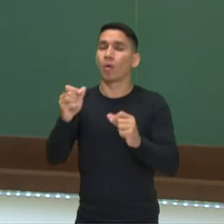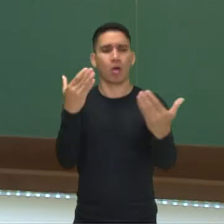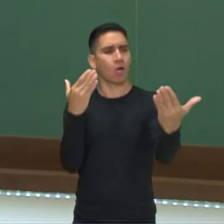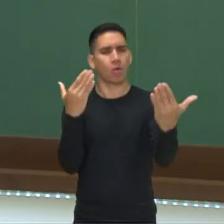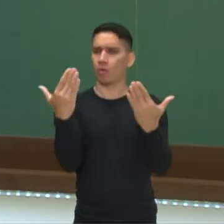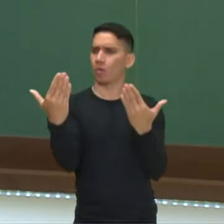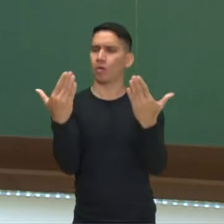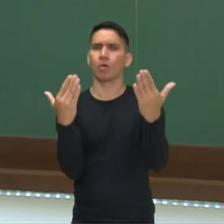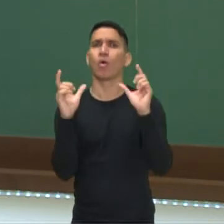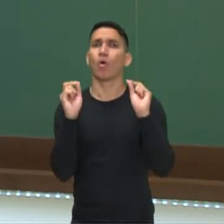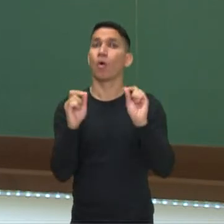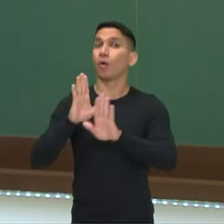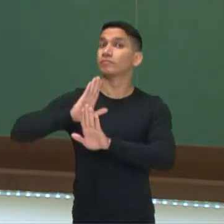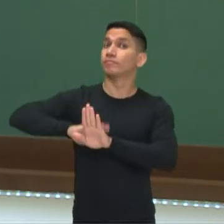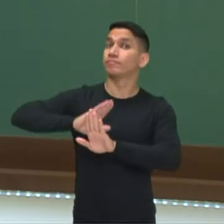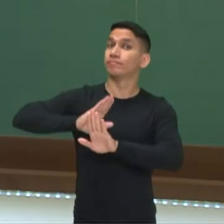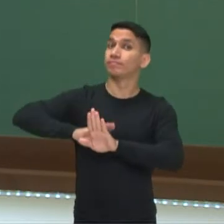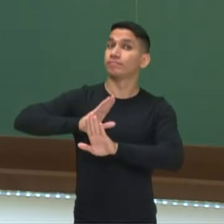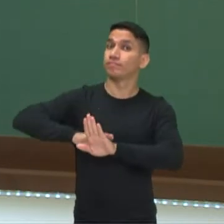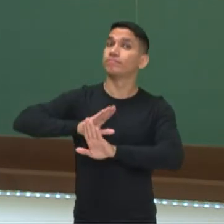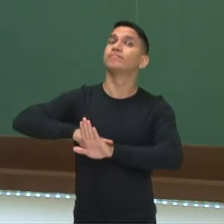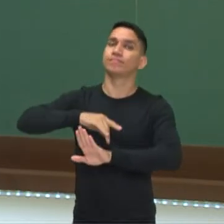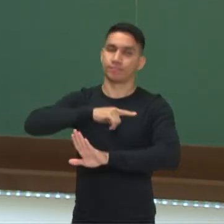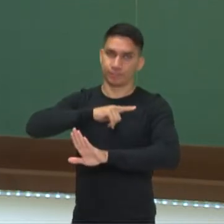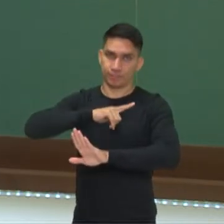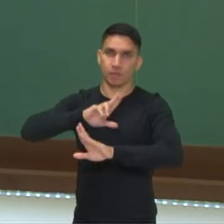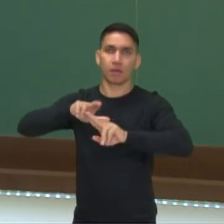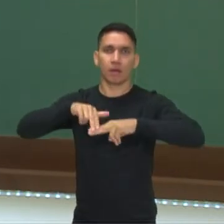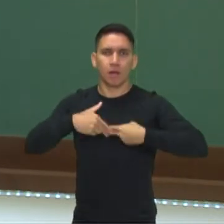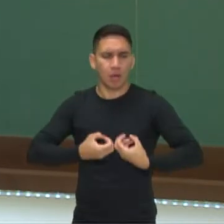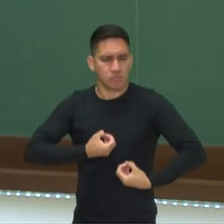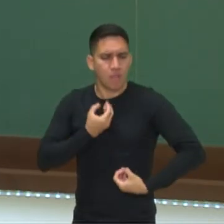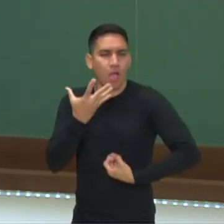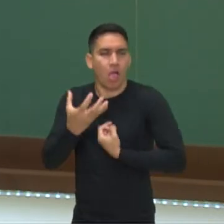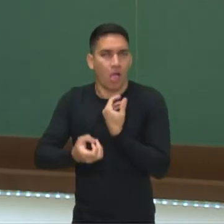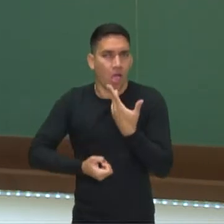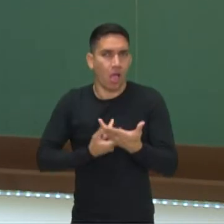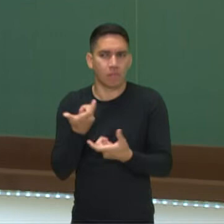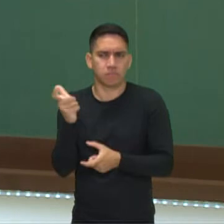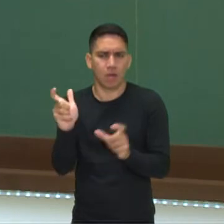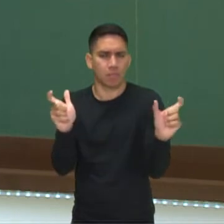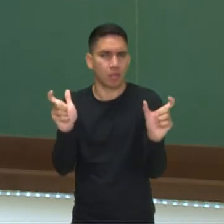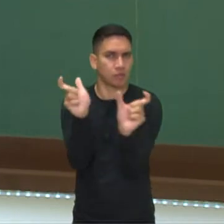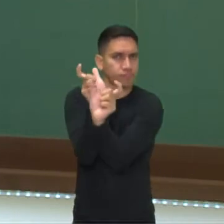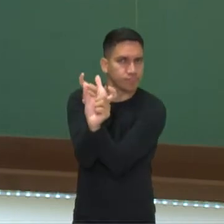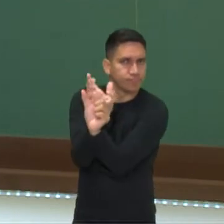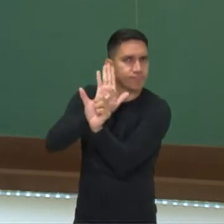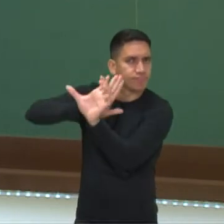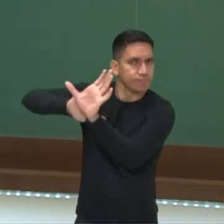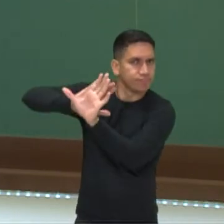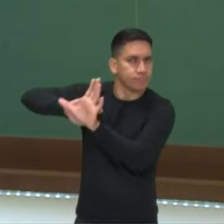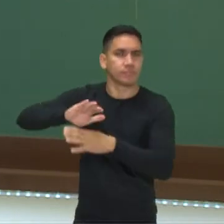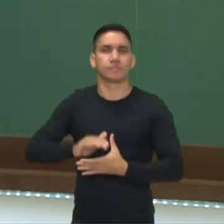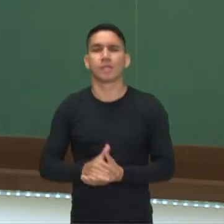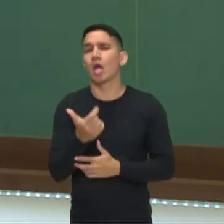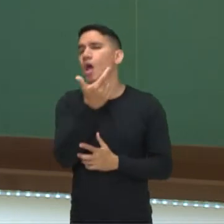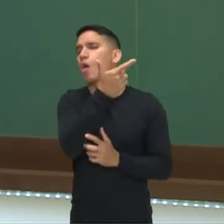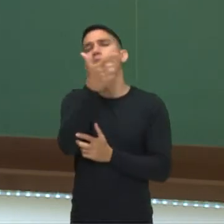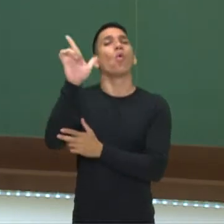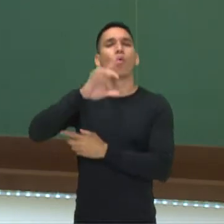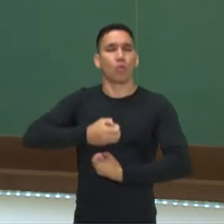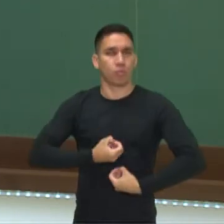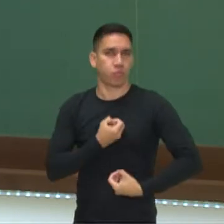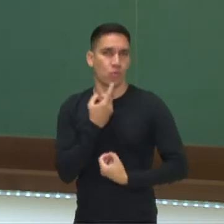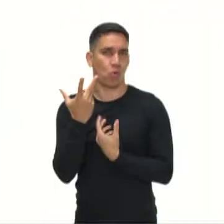comparação implícita, né? Uma comparação poética entre as palavras. Vamos para um outro poema